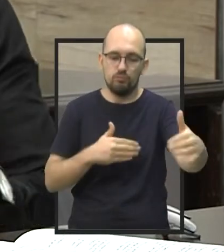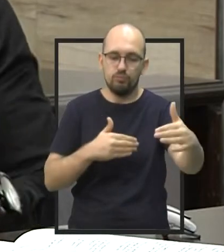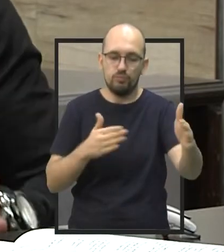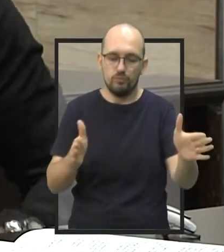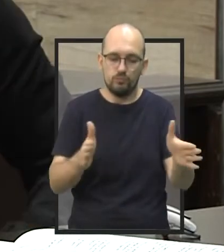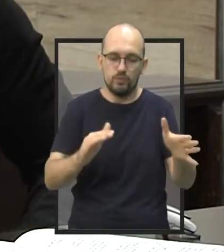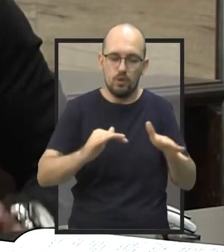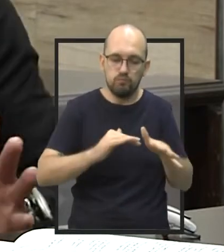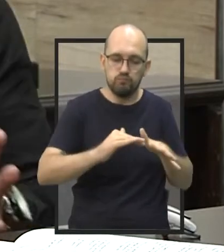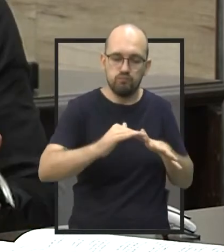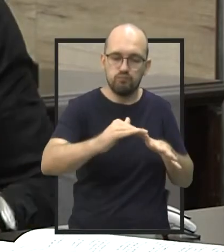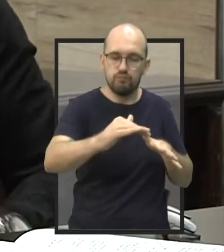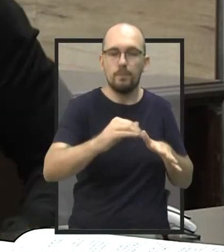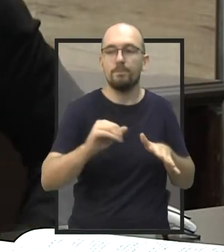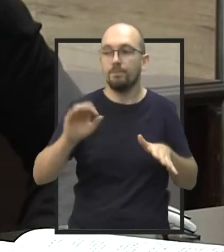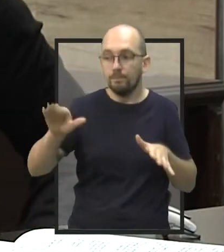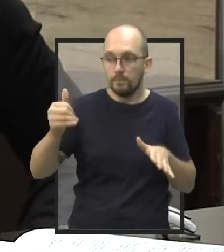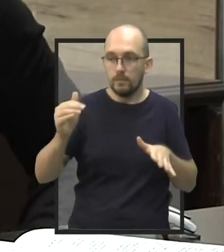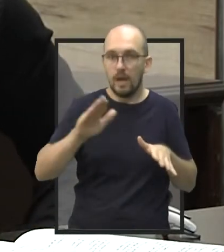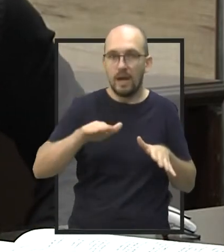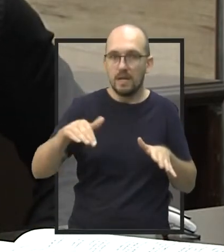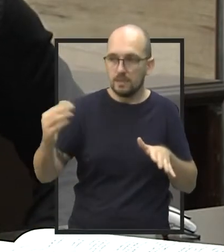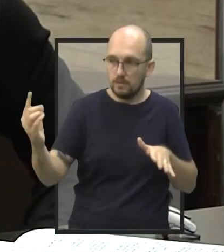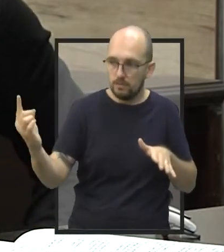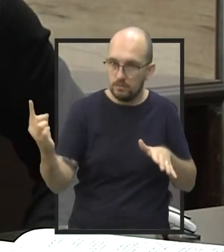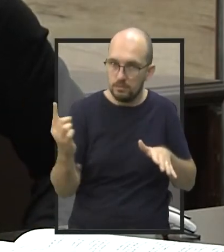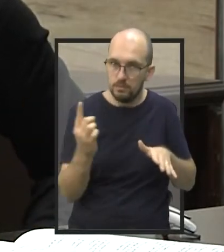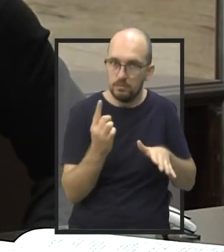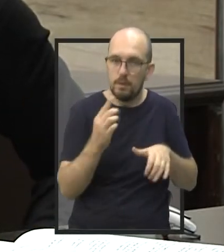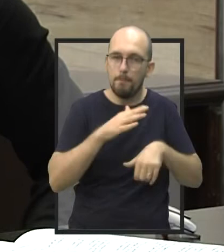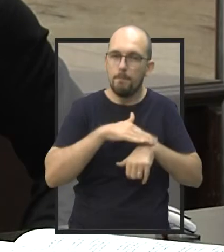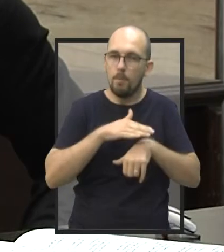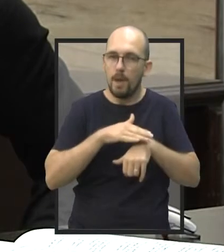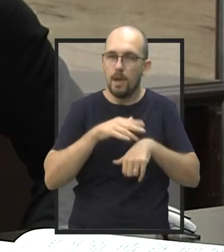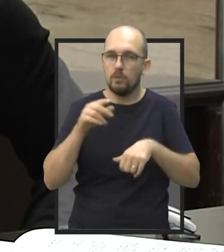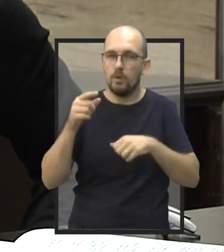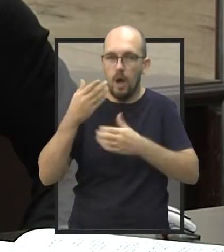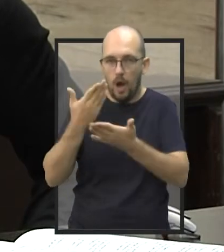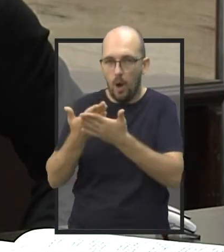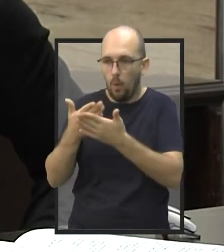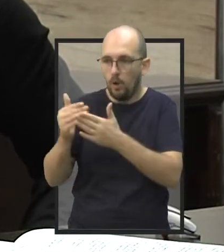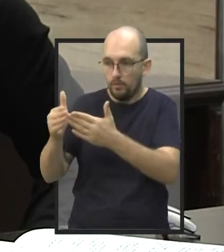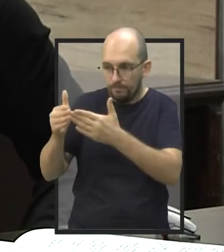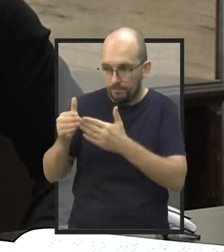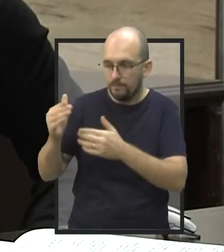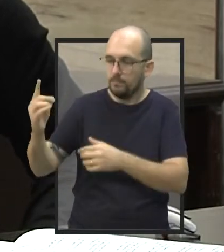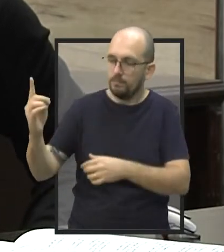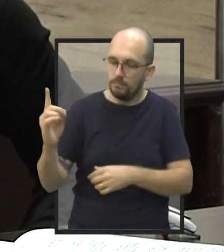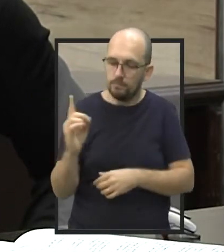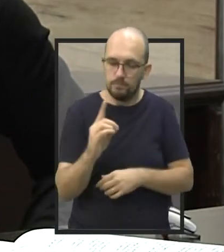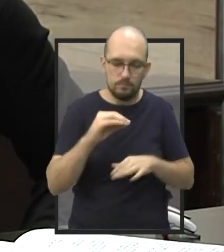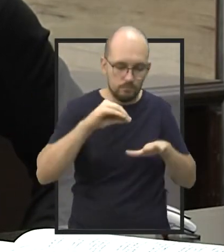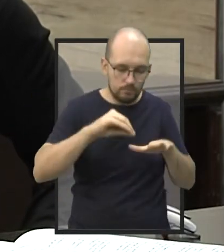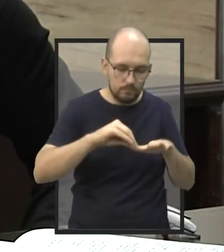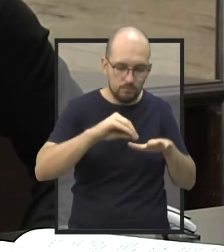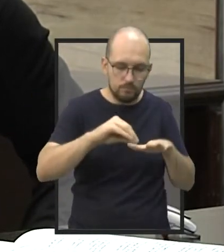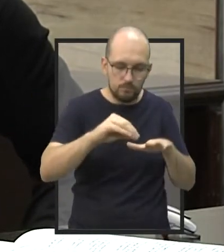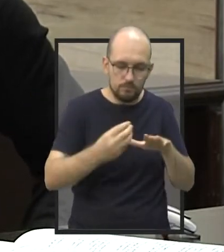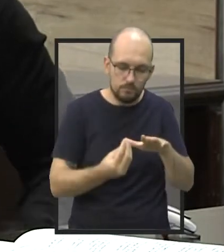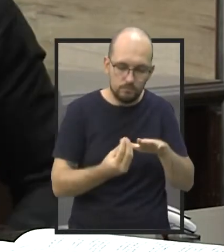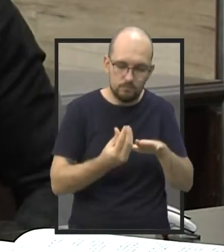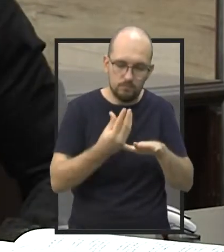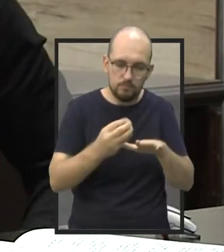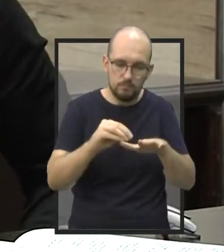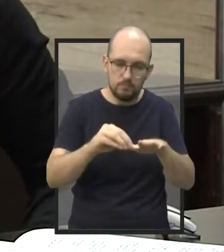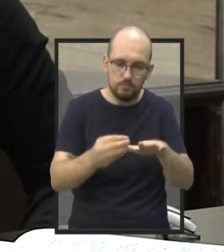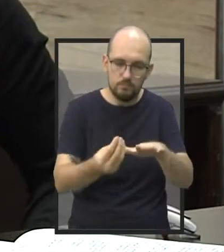com os professores, às vezes achar um momento para essas crianças poderem estar se incentivando e começando a aprender desde cedo